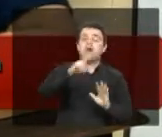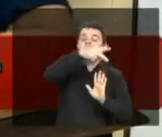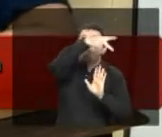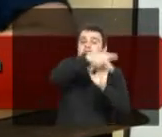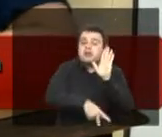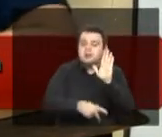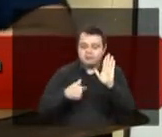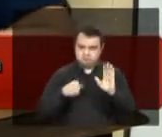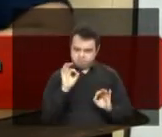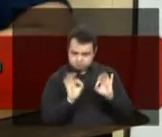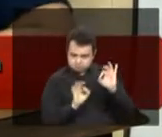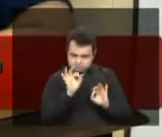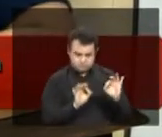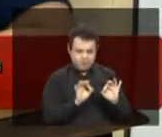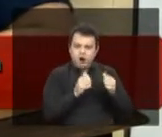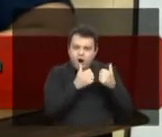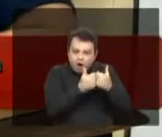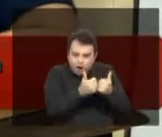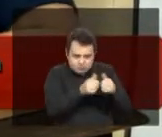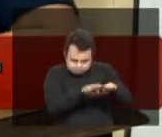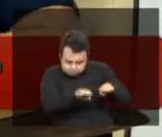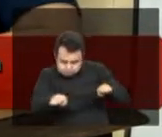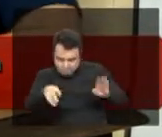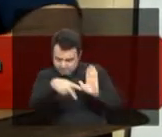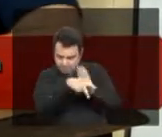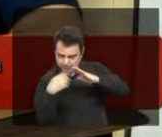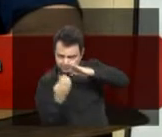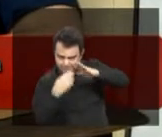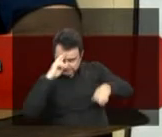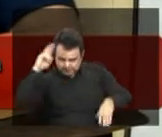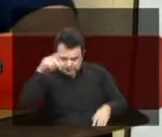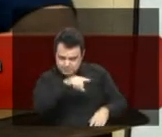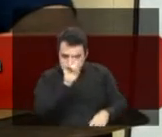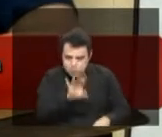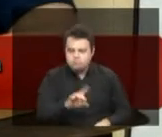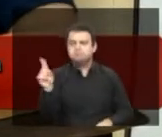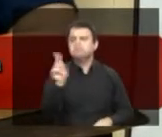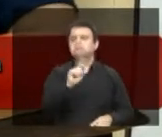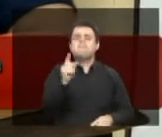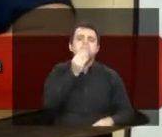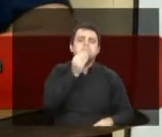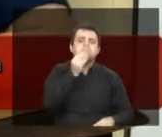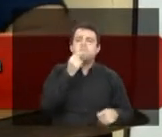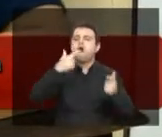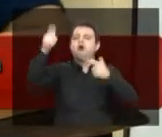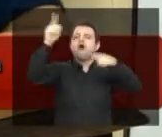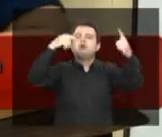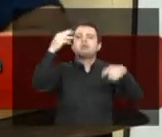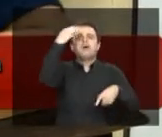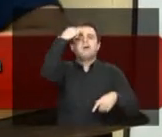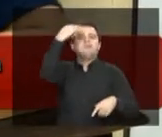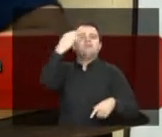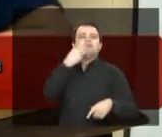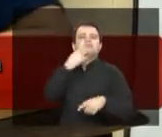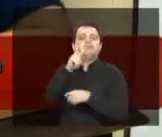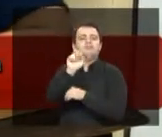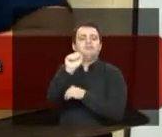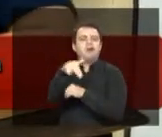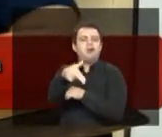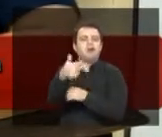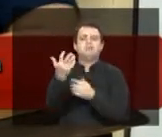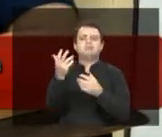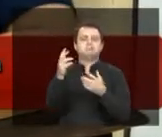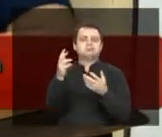contemplaria apenas ônibus das próprias empresas, mas abriria espaço aí para vans escolares, vans de